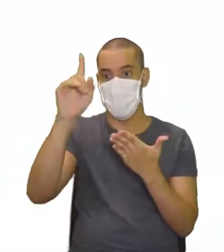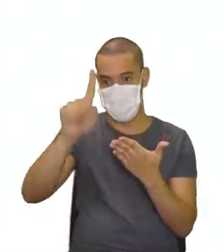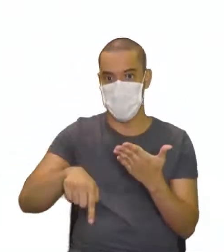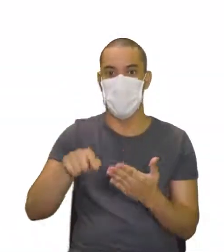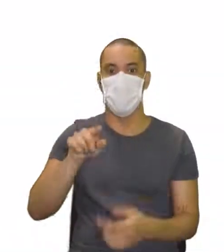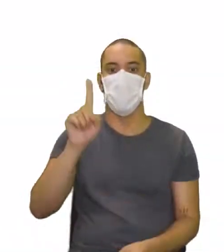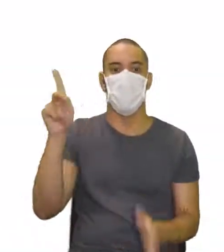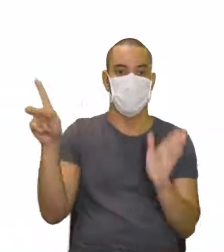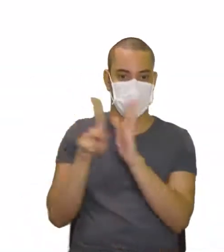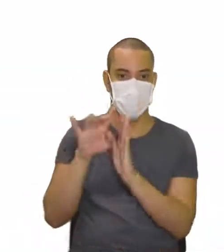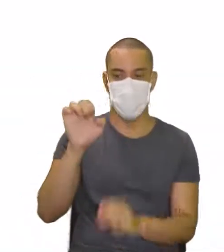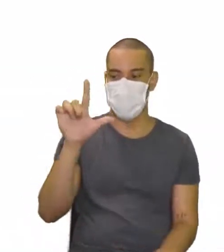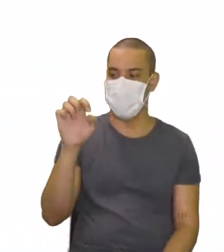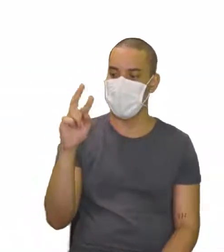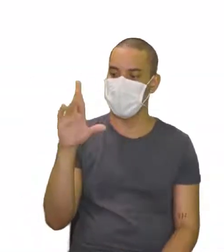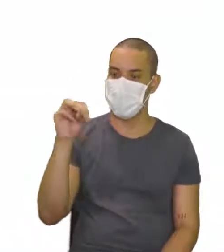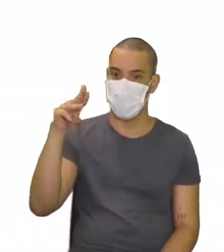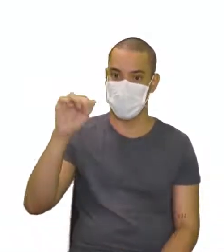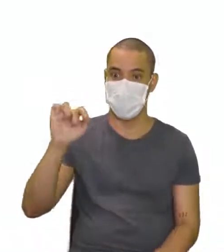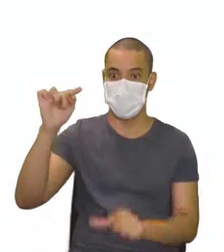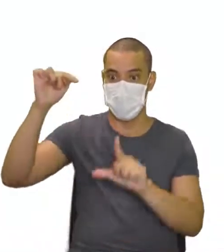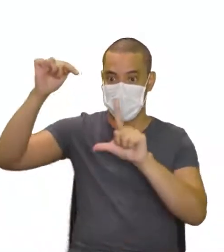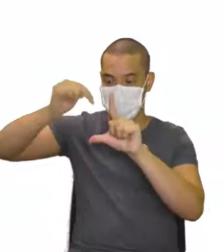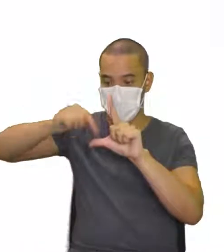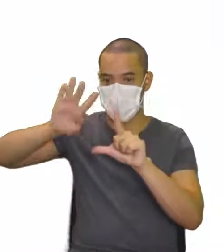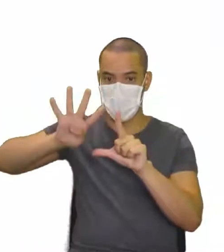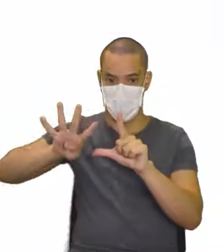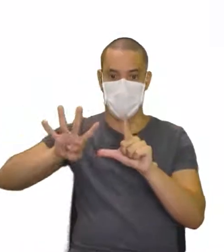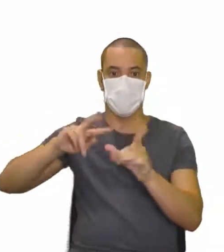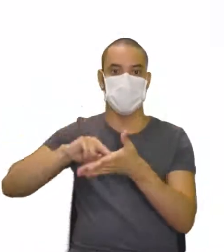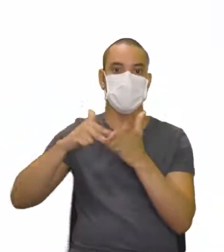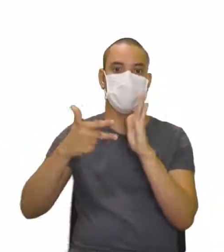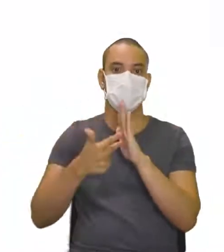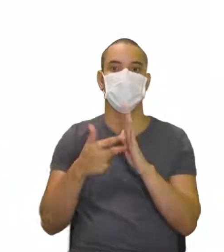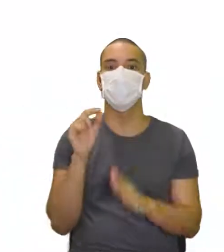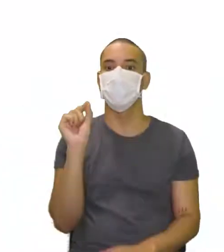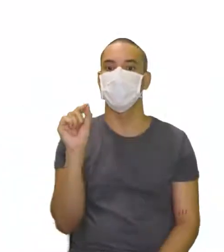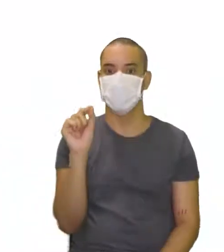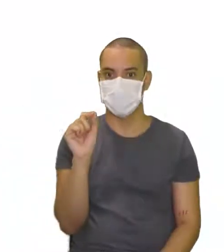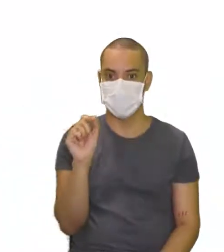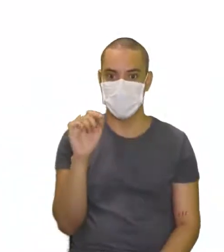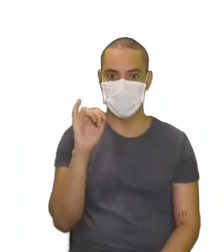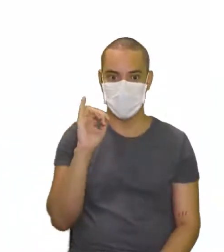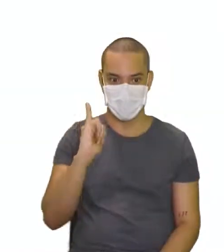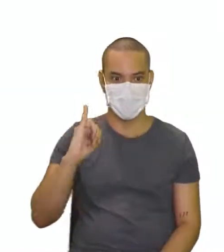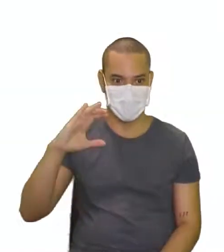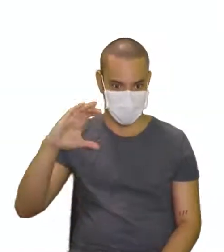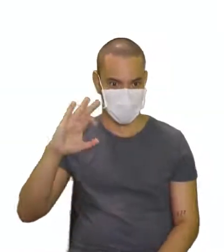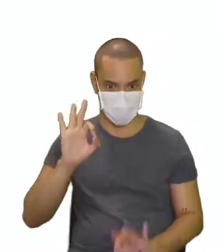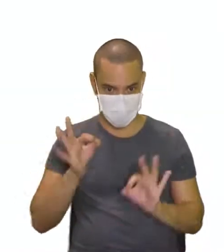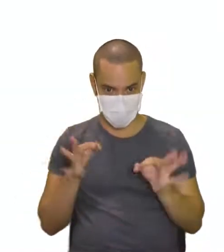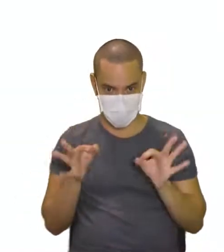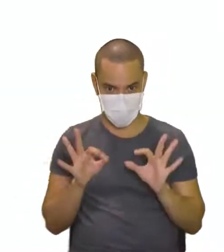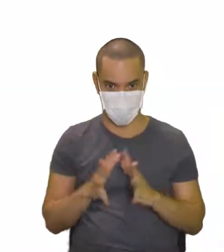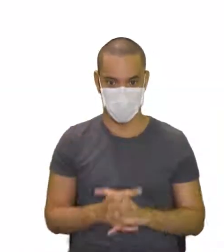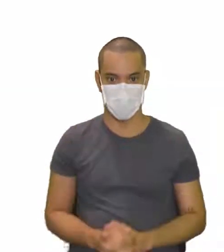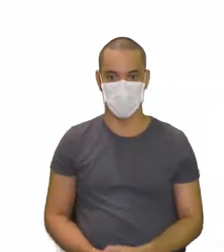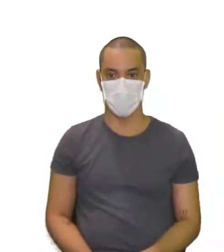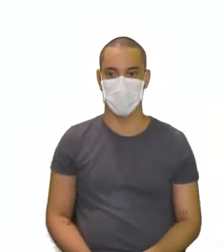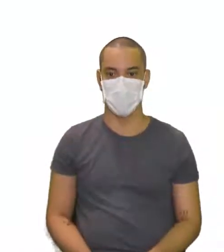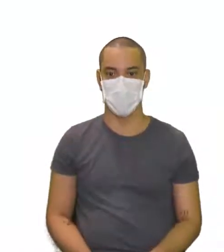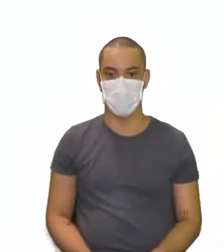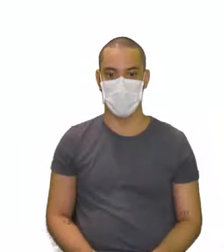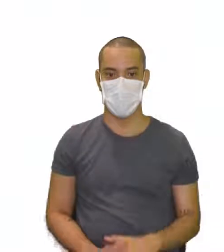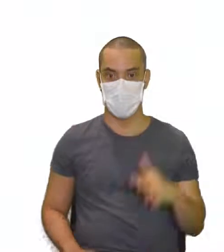da eletromotriz. Aonde ela toca, nós temos aqui que é a corrente de curto, certo? Quando a tensão é igual a zero.